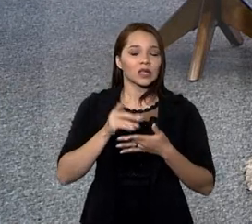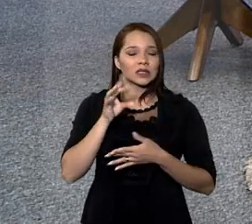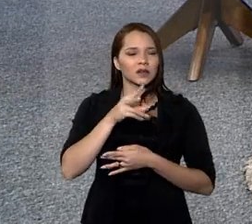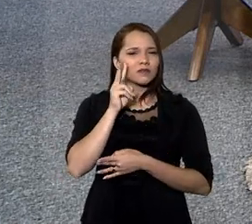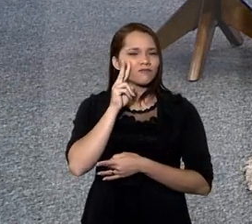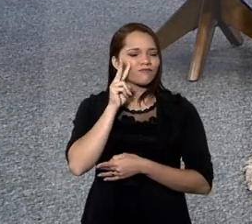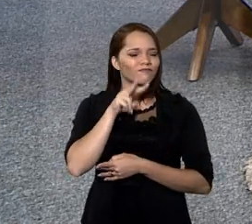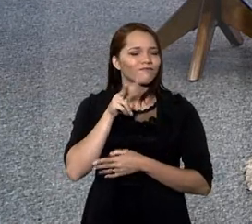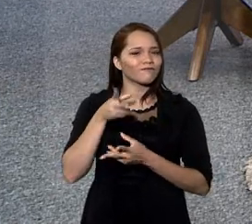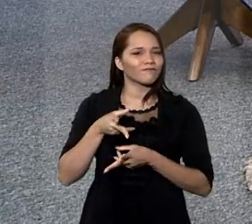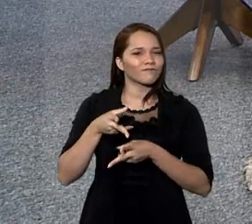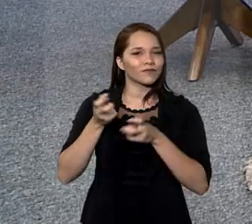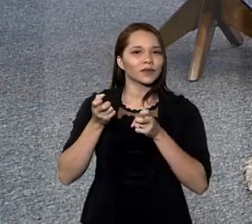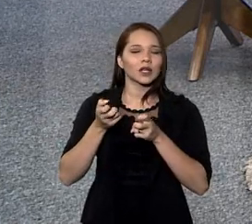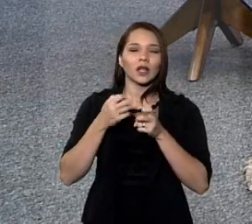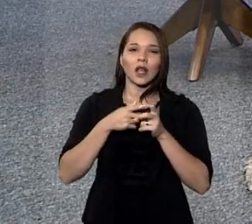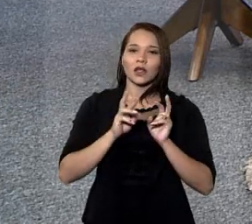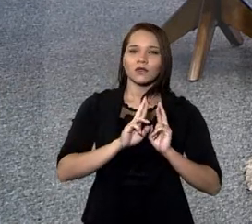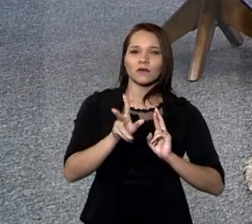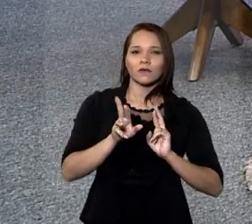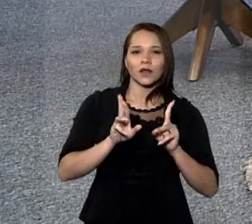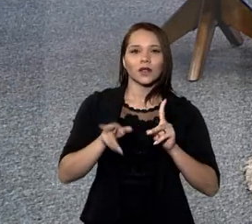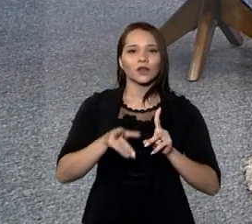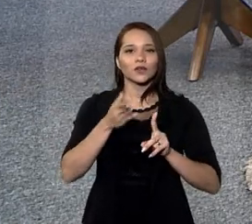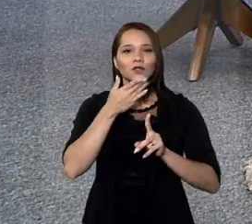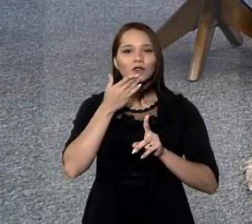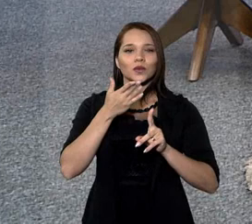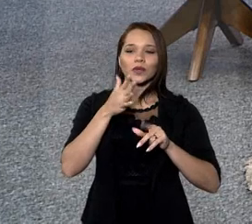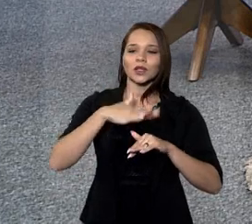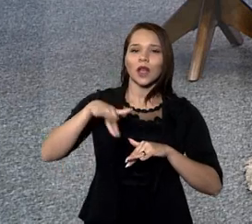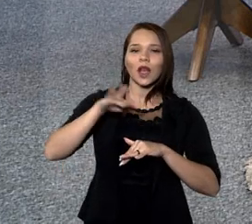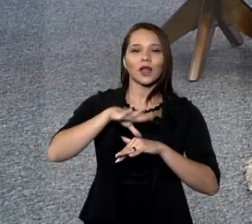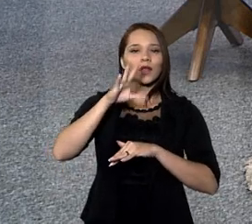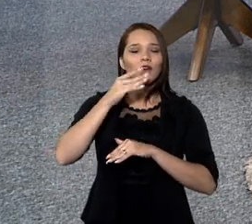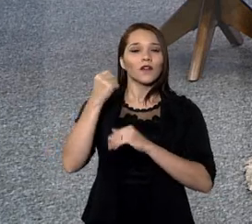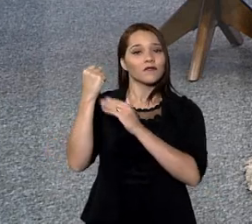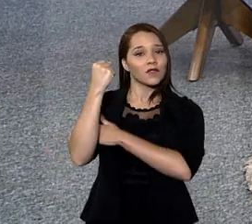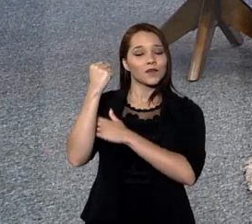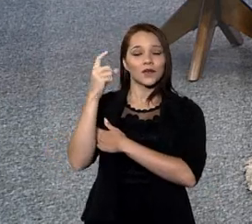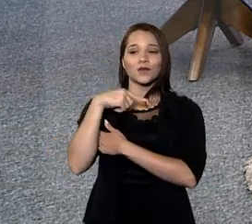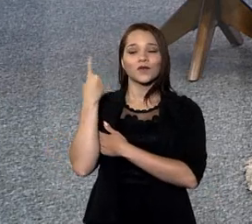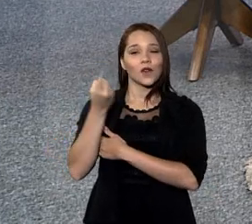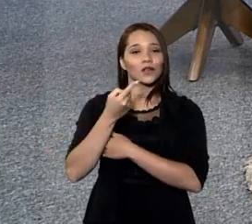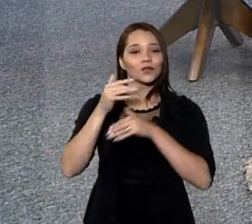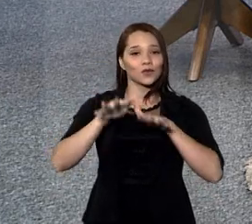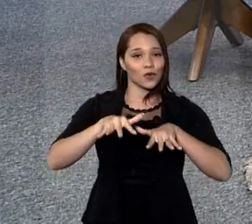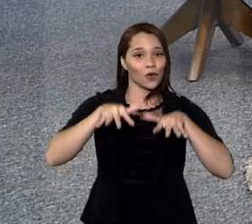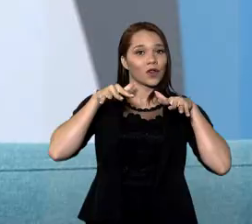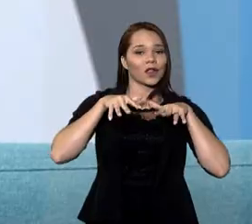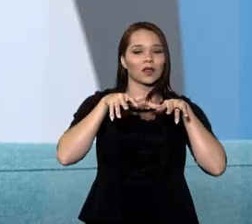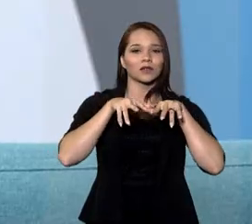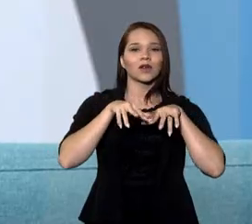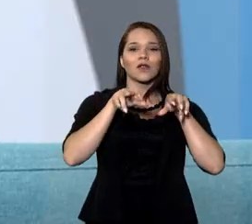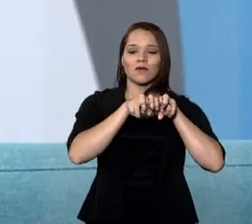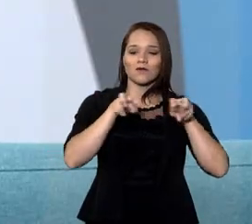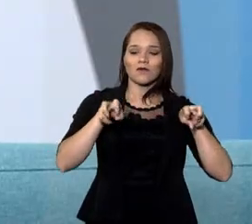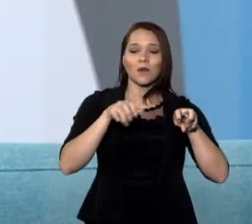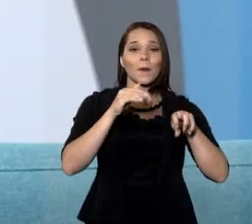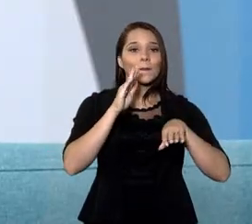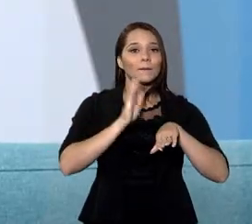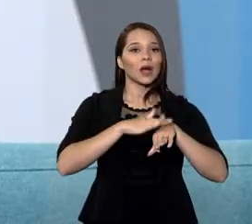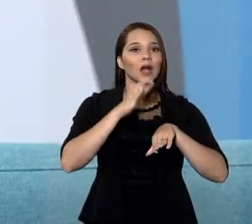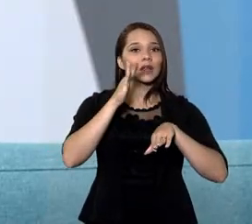qualquer forma se a gente olhar a as diferentes formas bancadas femininas nossa no congresso que